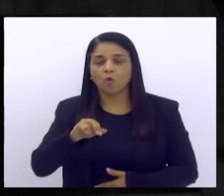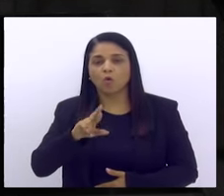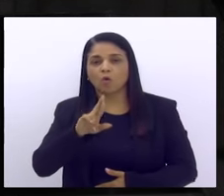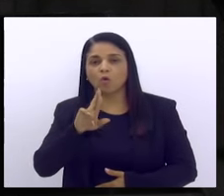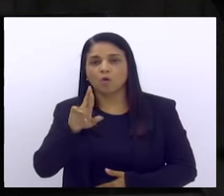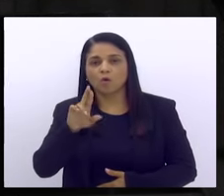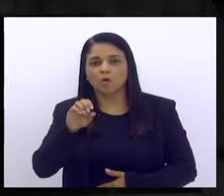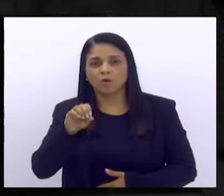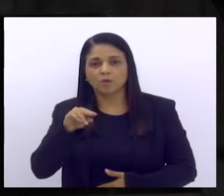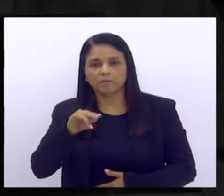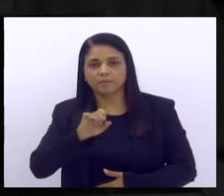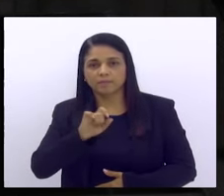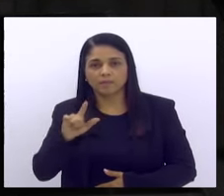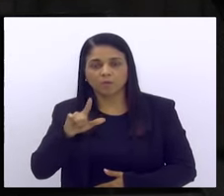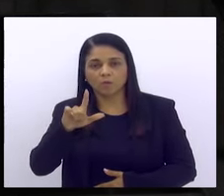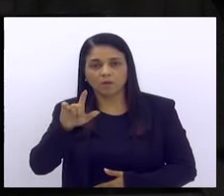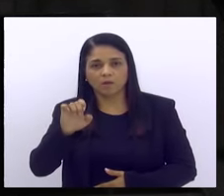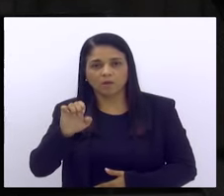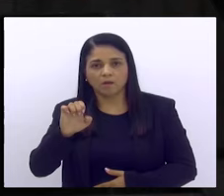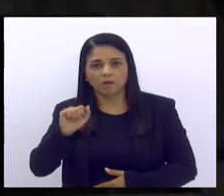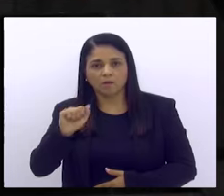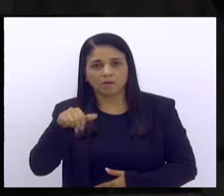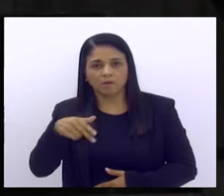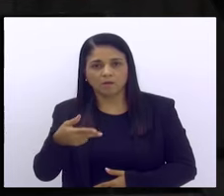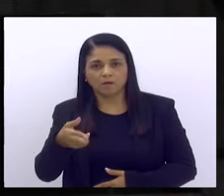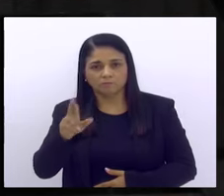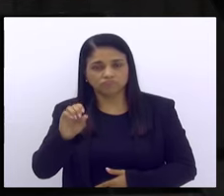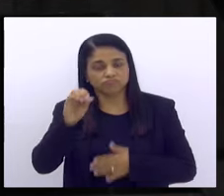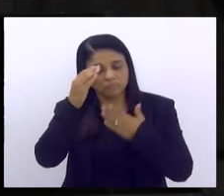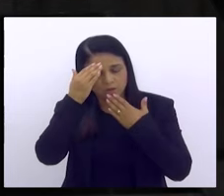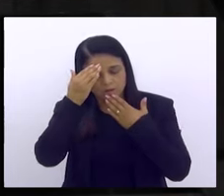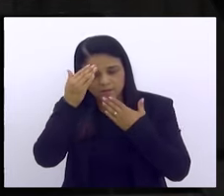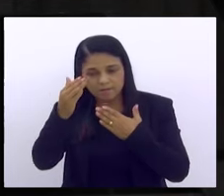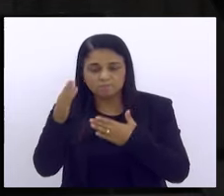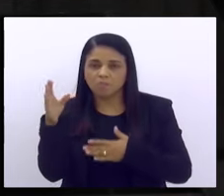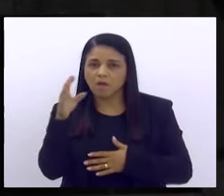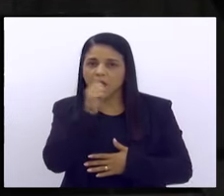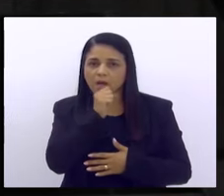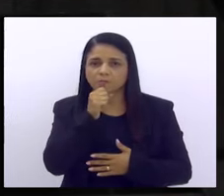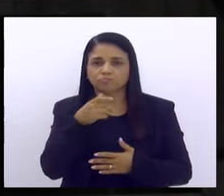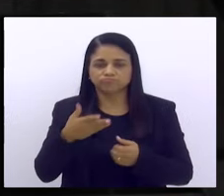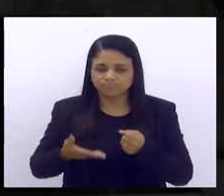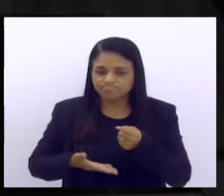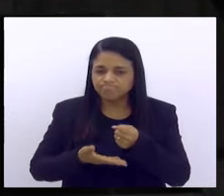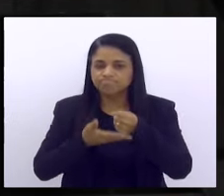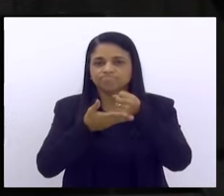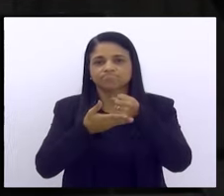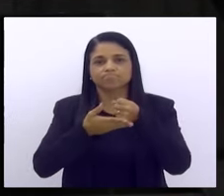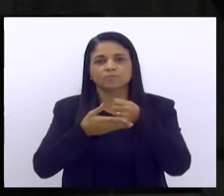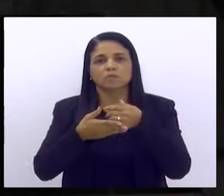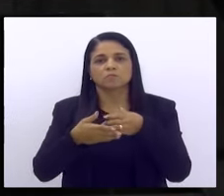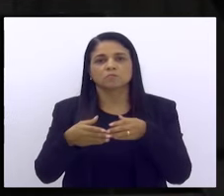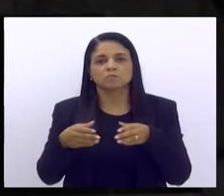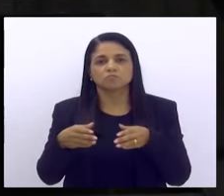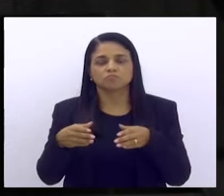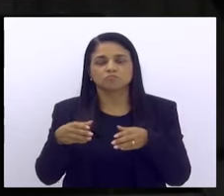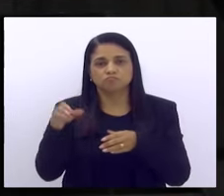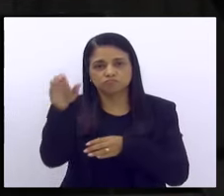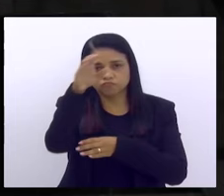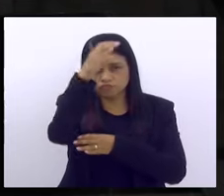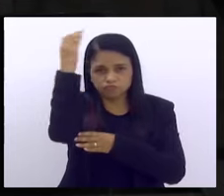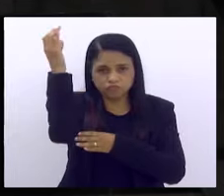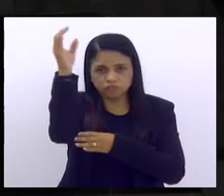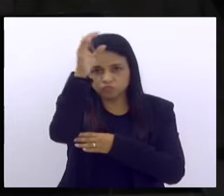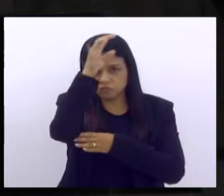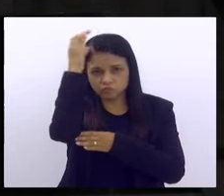agradeço a forma rápida que atendeu aquela senhora, enviou a equipe do bombeiro e a